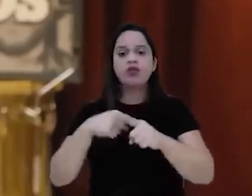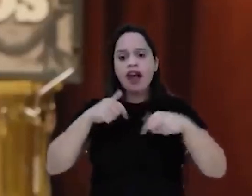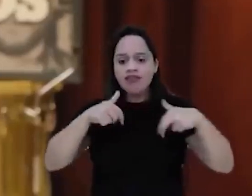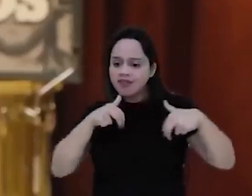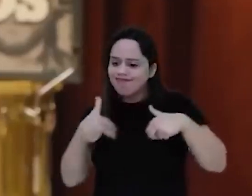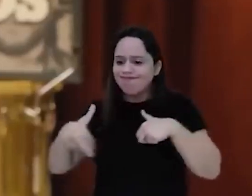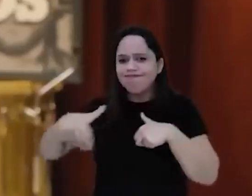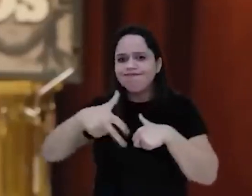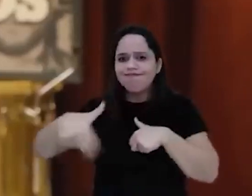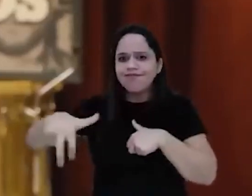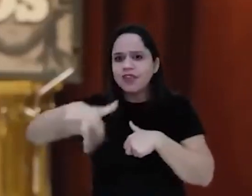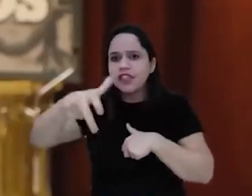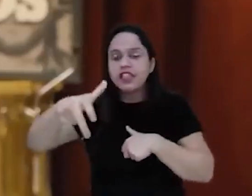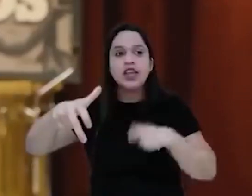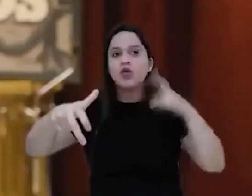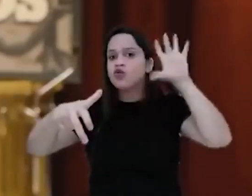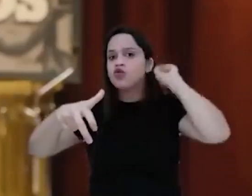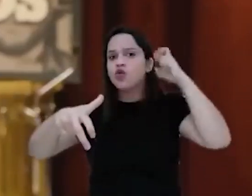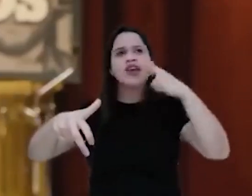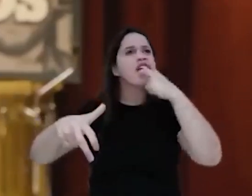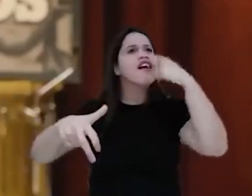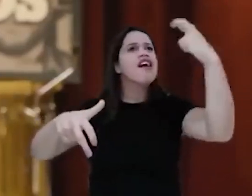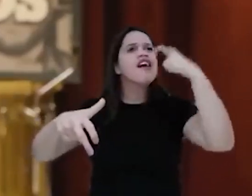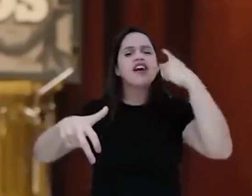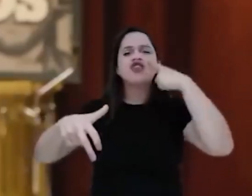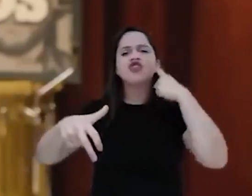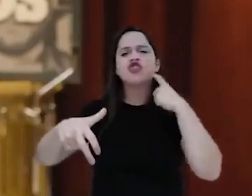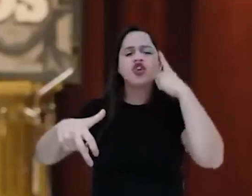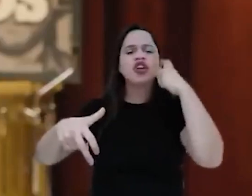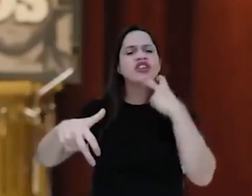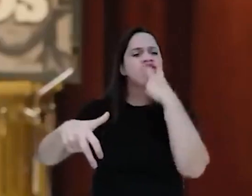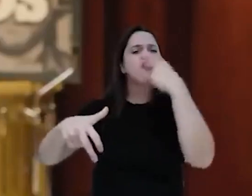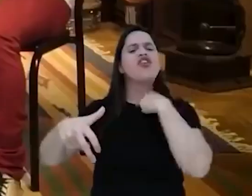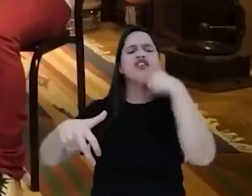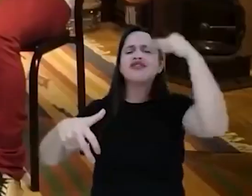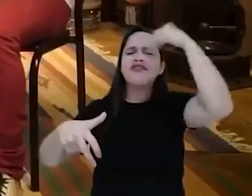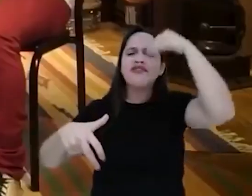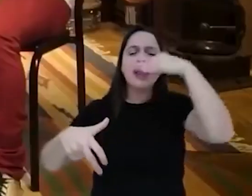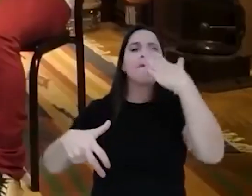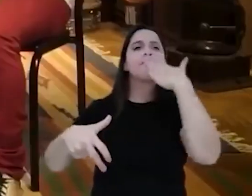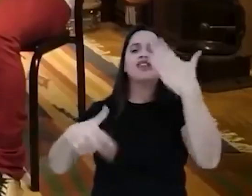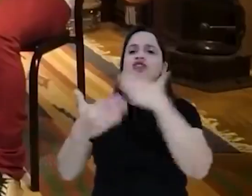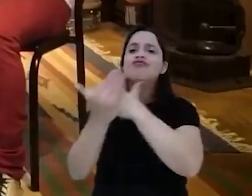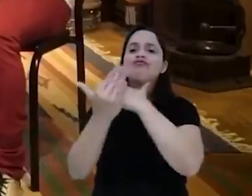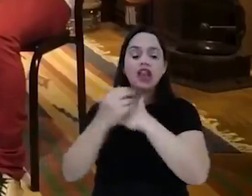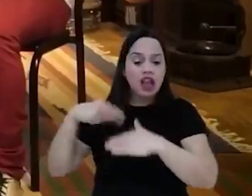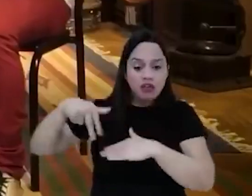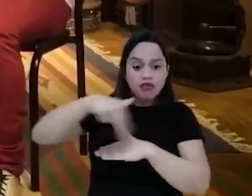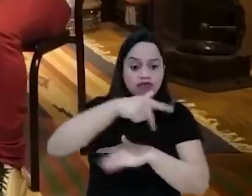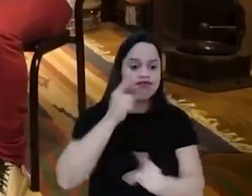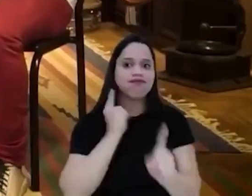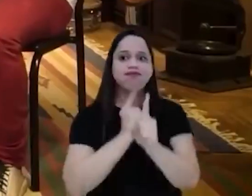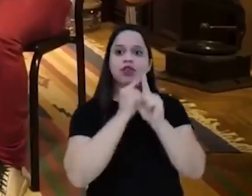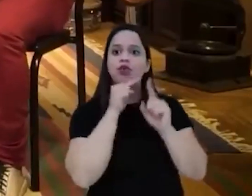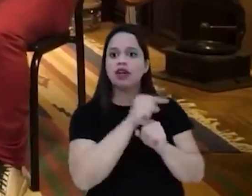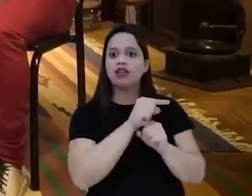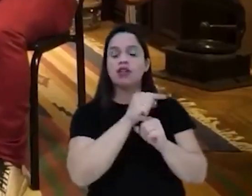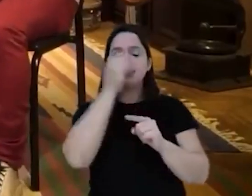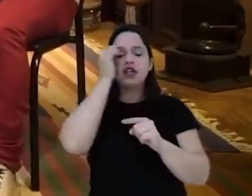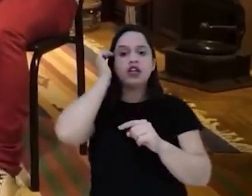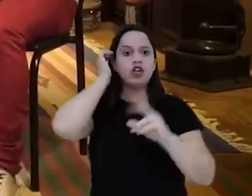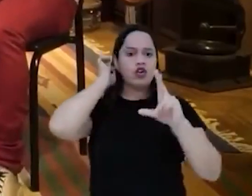porque eu tava caminhando em outro lugar e eu vi você chorando e voz bem faquinha já pedindo por socorro E aí que eu te